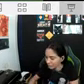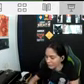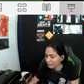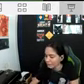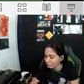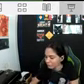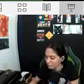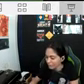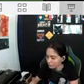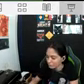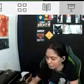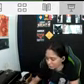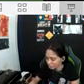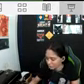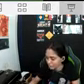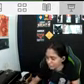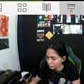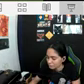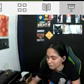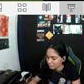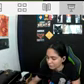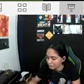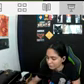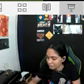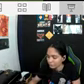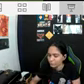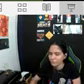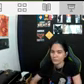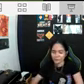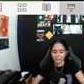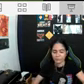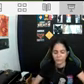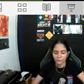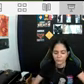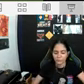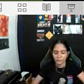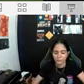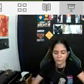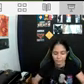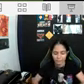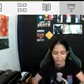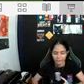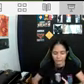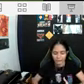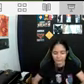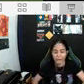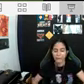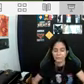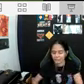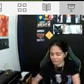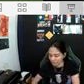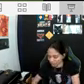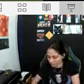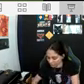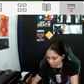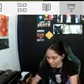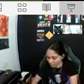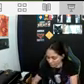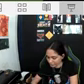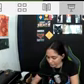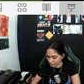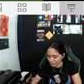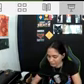que vocês coloquem nada aprofundado, não, tá? Lógico, no trabalho de vocês depois vocês vão colocar com mais detalhes. Mas aqui eu